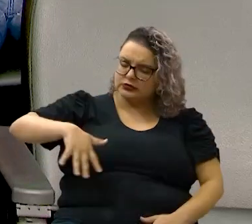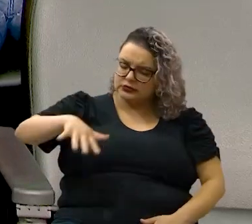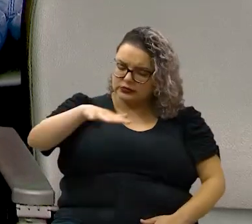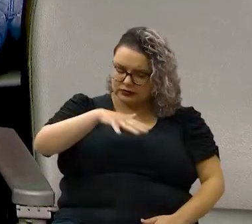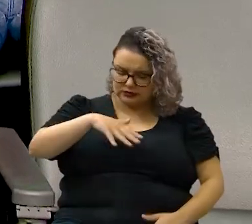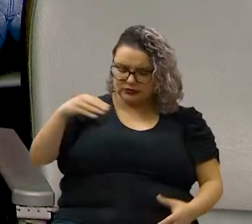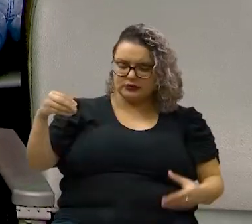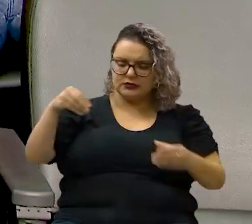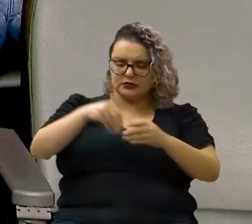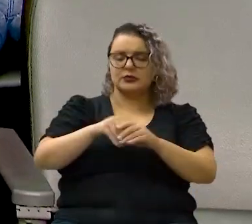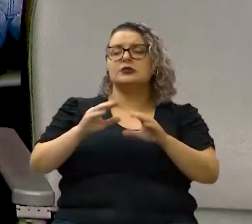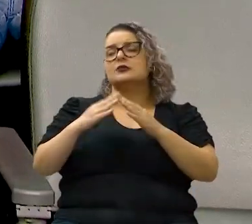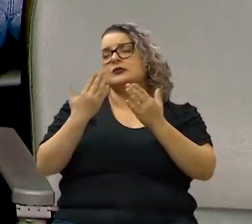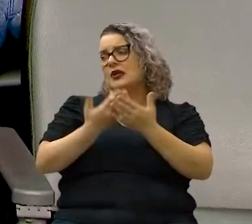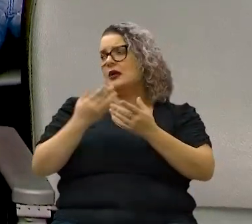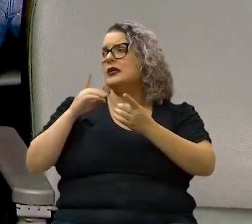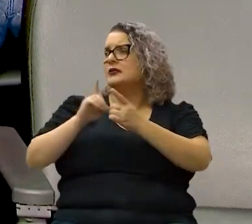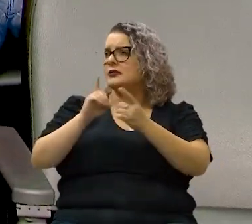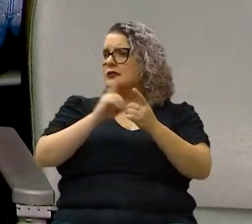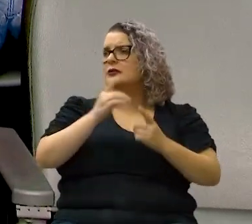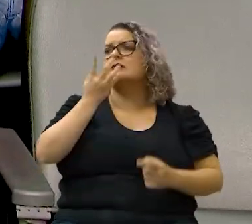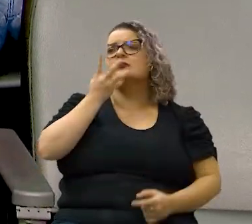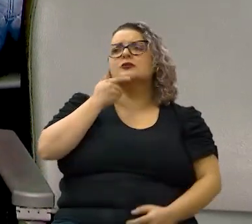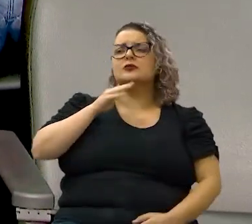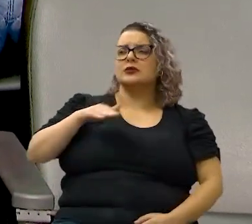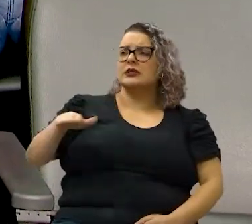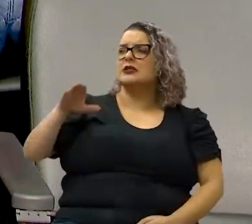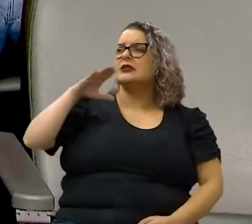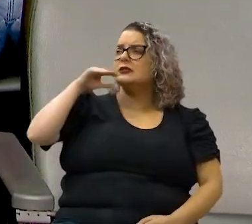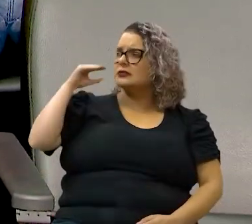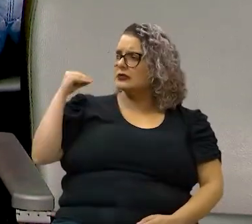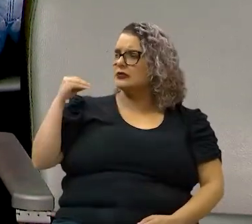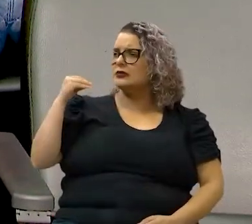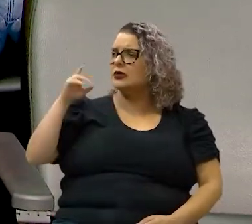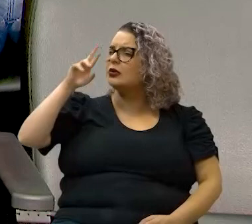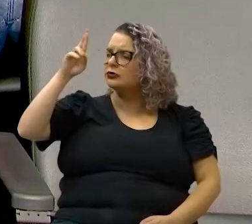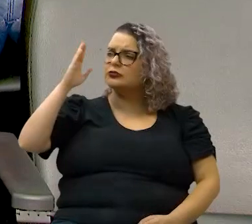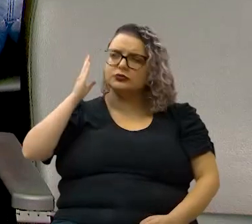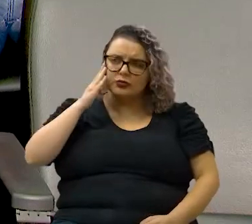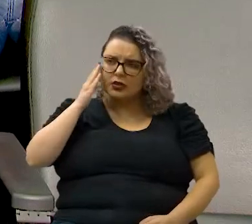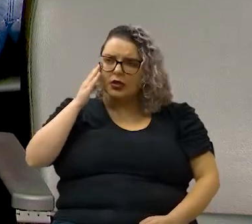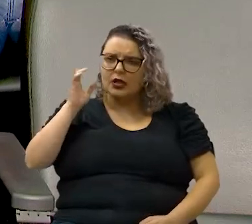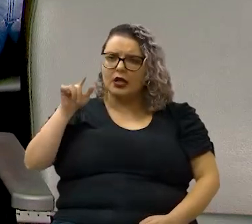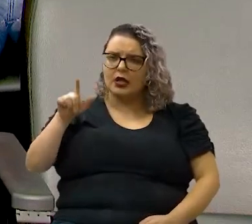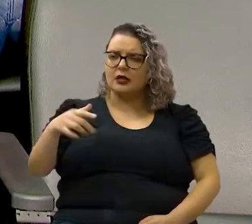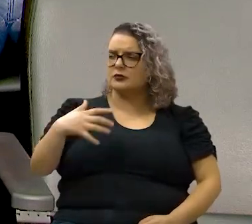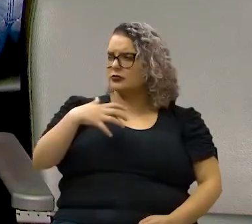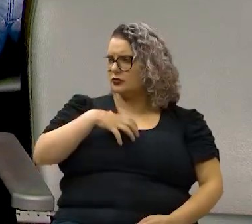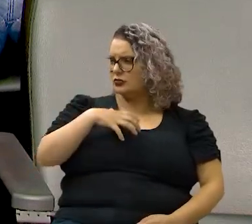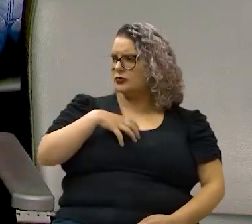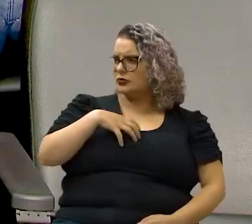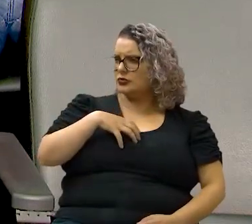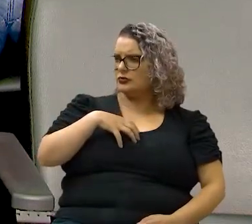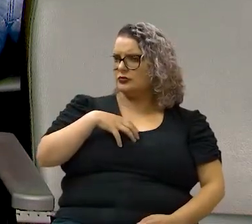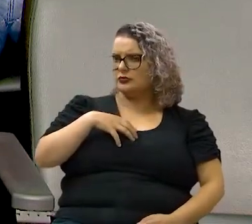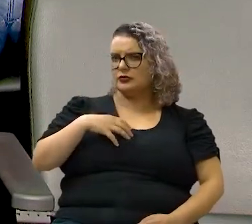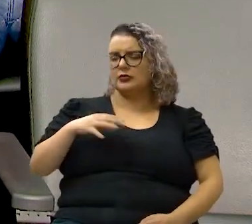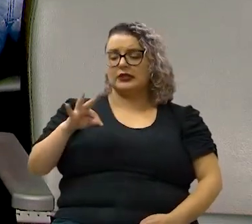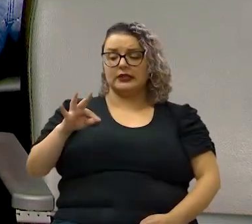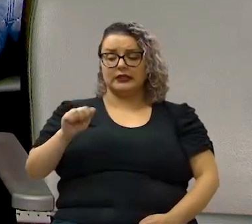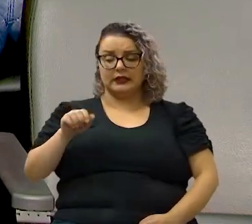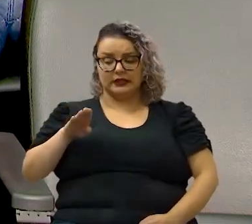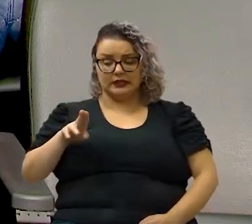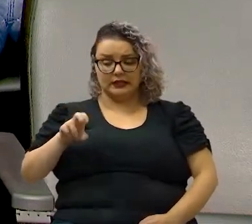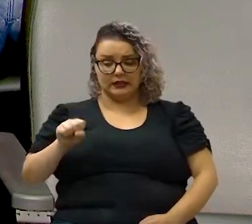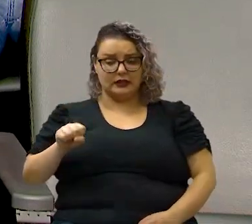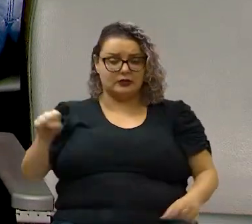ambiente escolar, atendendo crianças, adolescentes, o senhor entende que é uma forma de quebrar